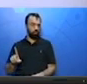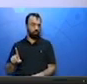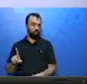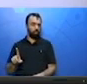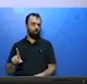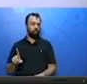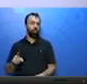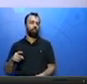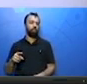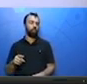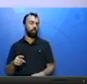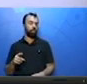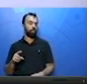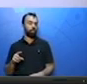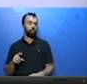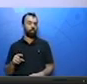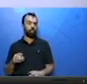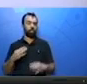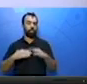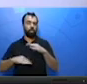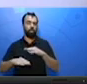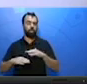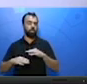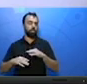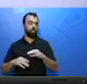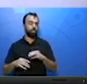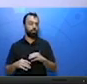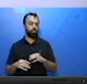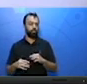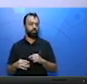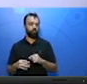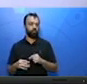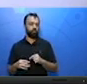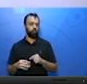continua negativo porque eu depositei, o positivo aqui é menor.